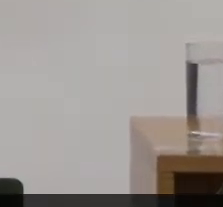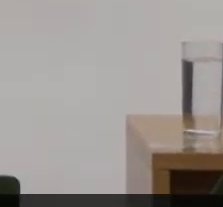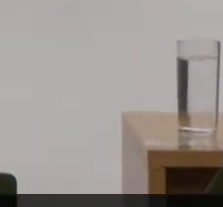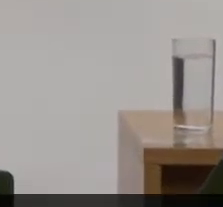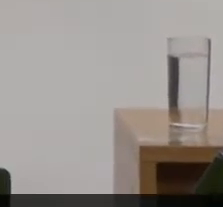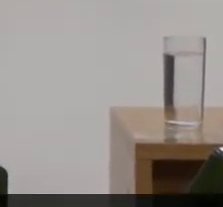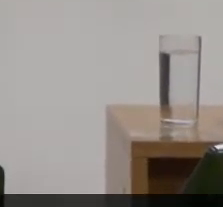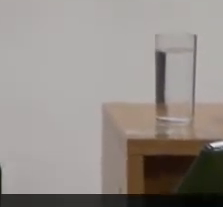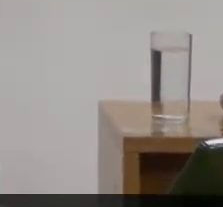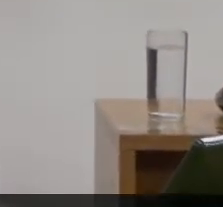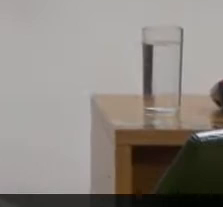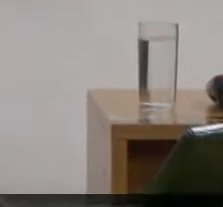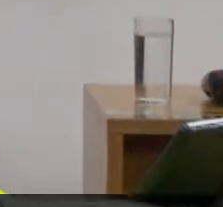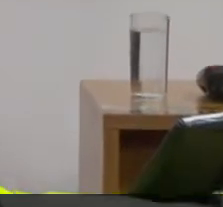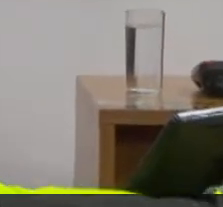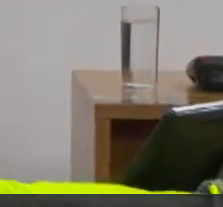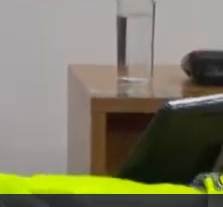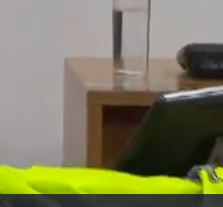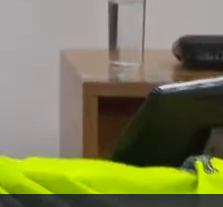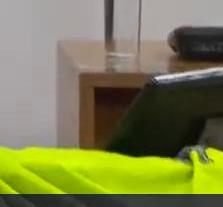E aí